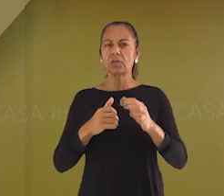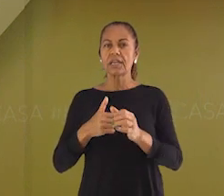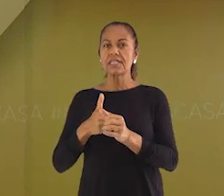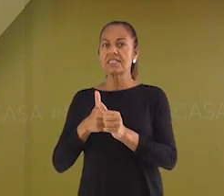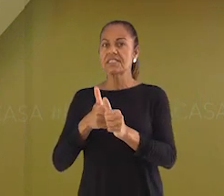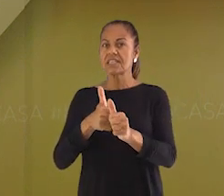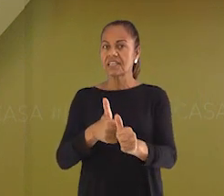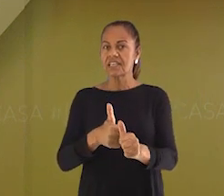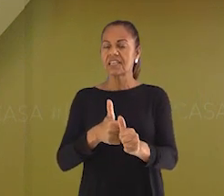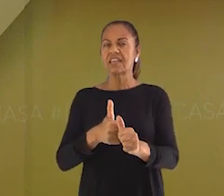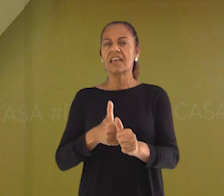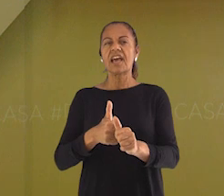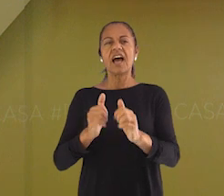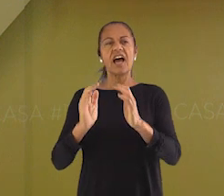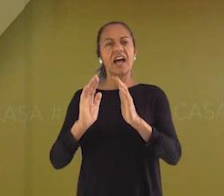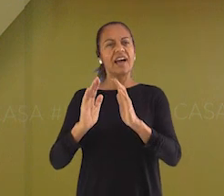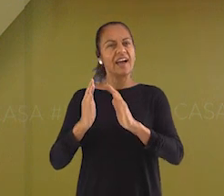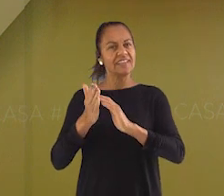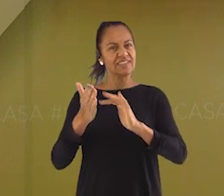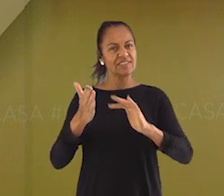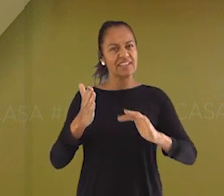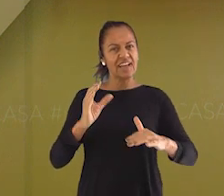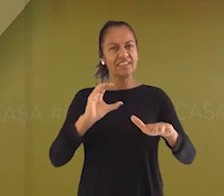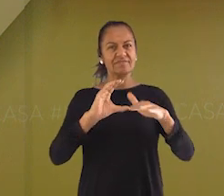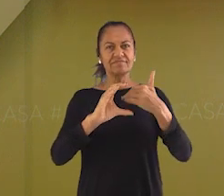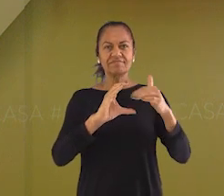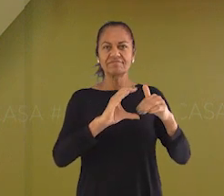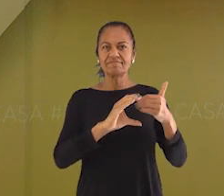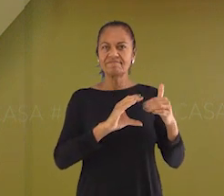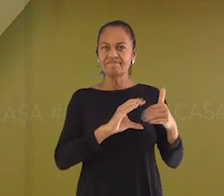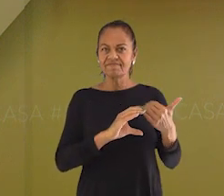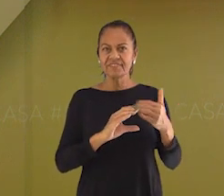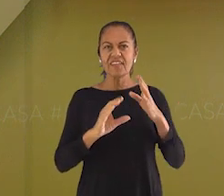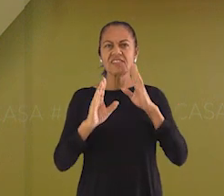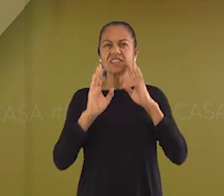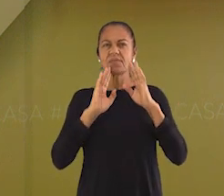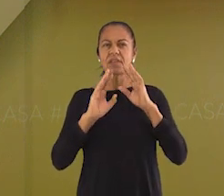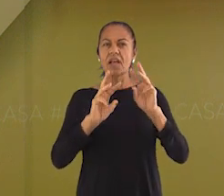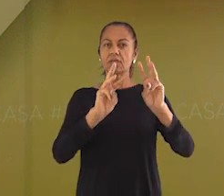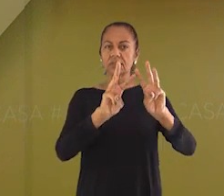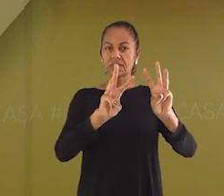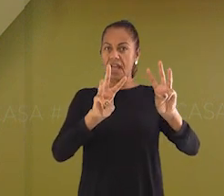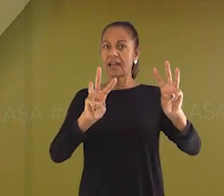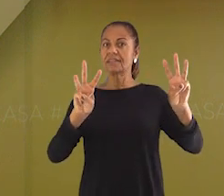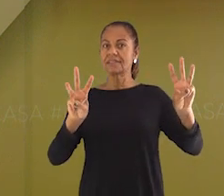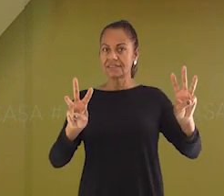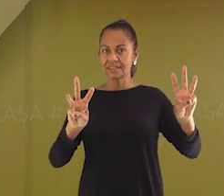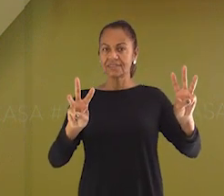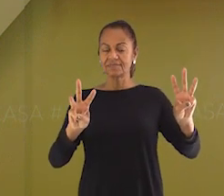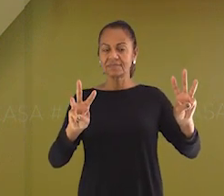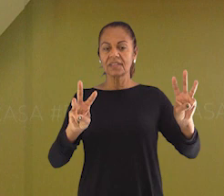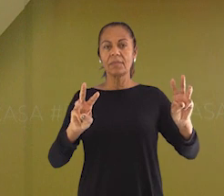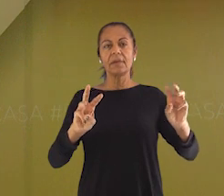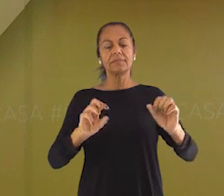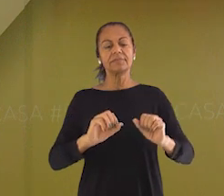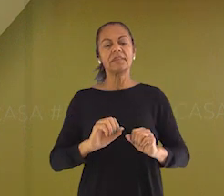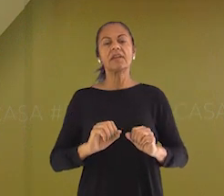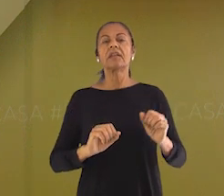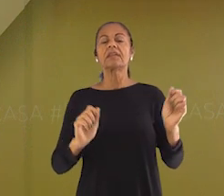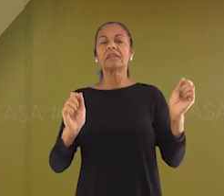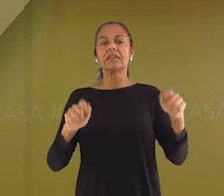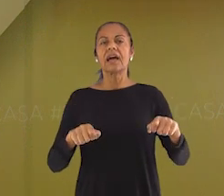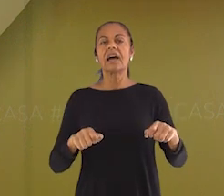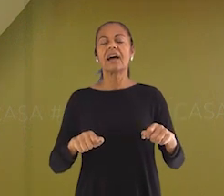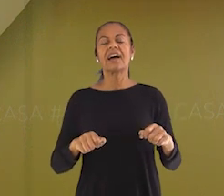atividades para o nosso WhatsApp. Acompanhe o nosso Facebook e visite o nosso site. No site, você consegue